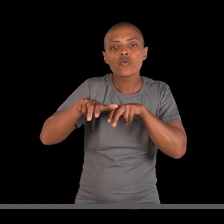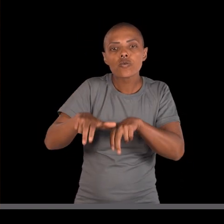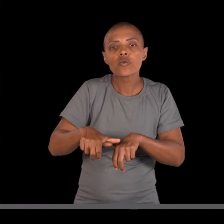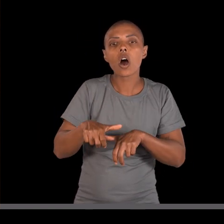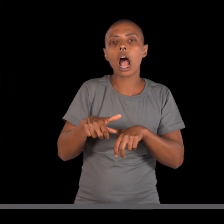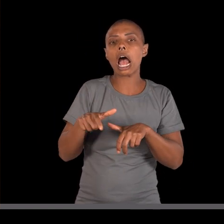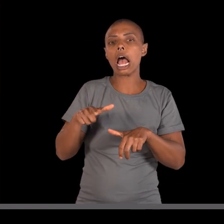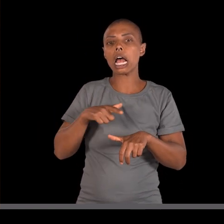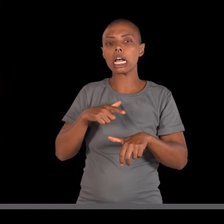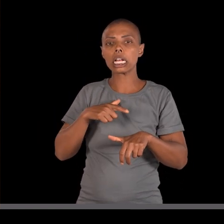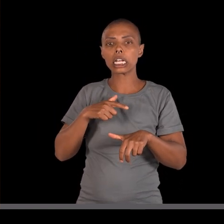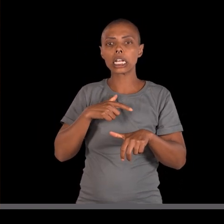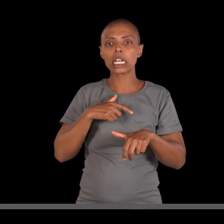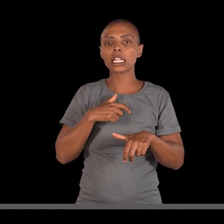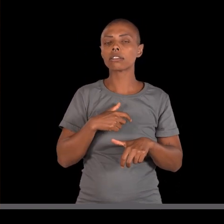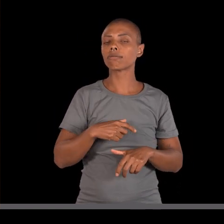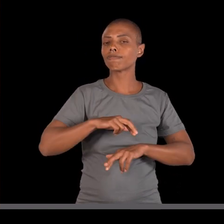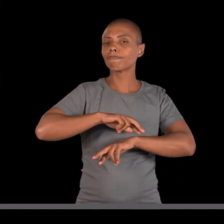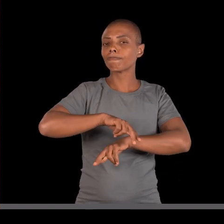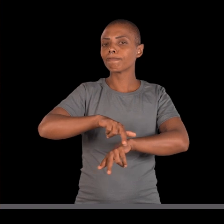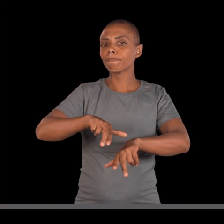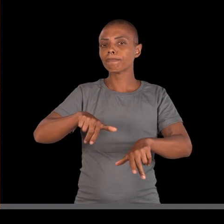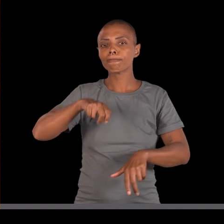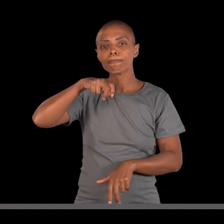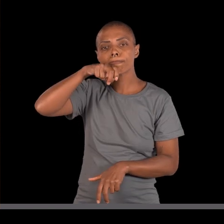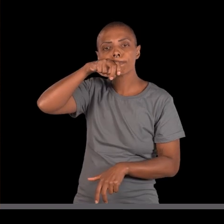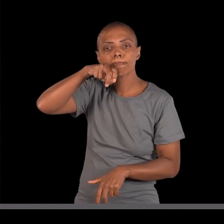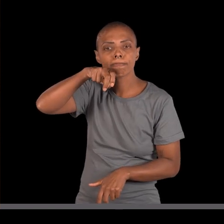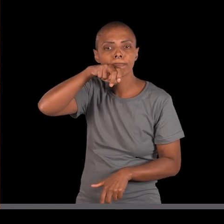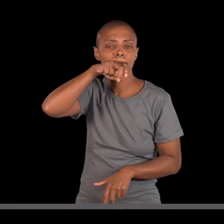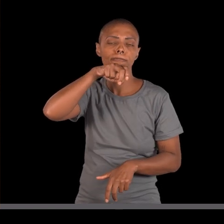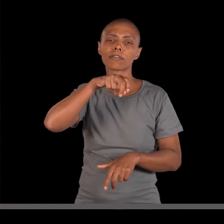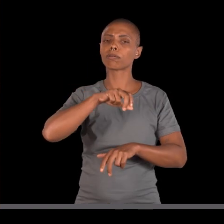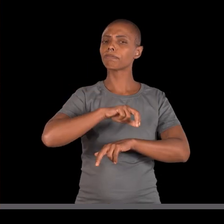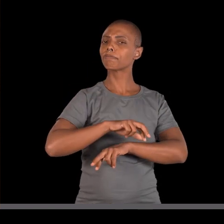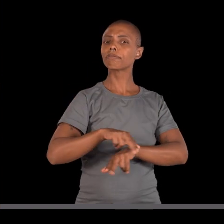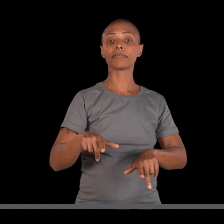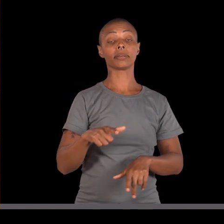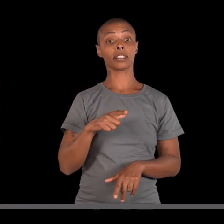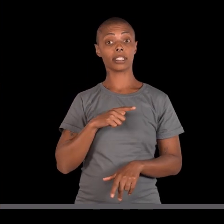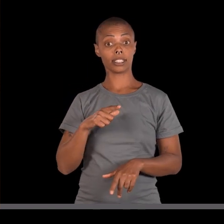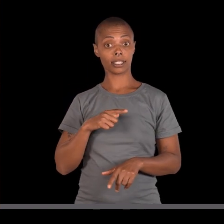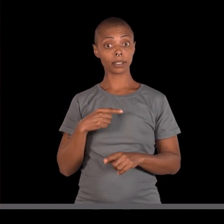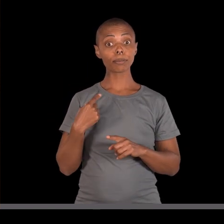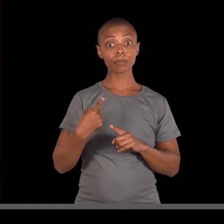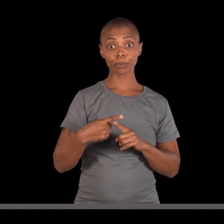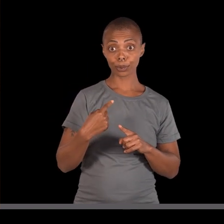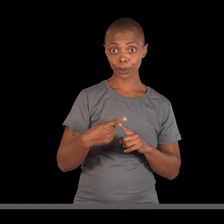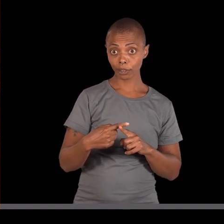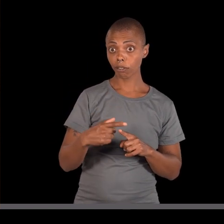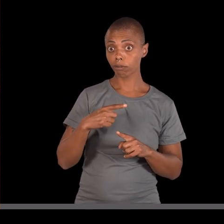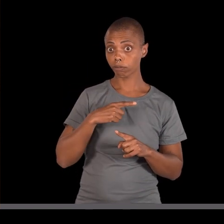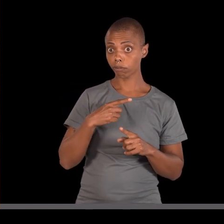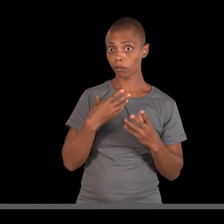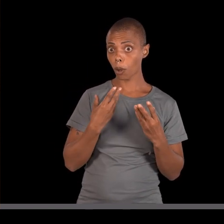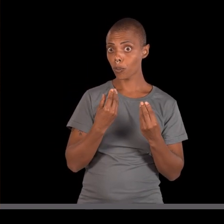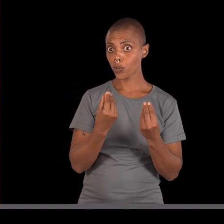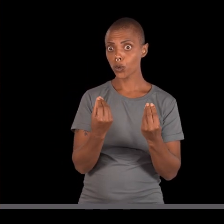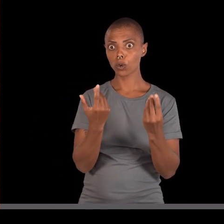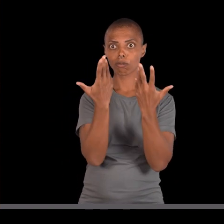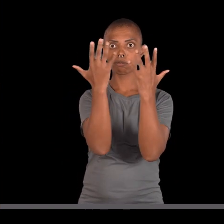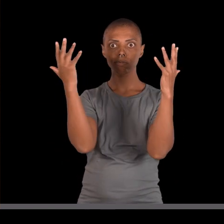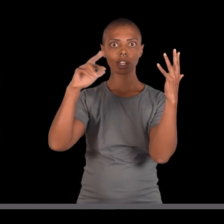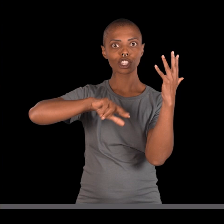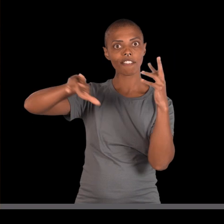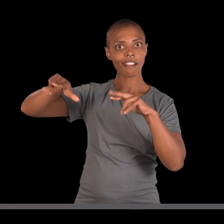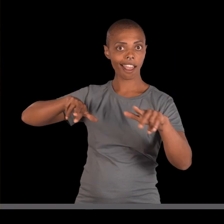jacutirica, a capivara, a alpaca. Então, você vai ter uma enorme variedade de fauna, mesmo porque, né, como você tem uma